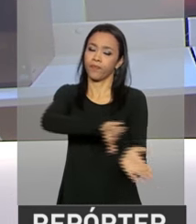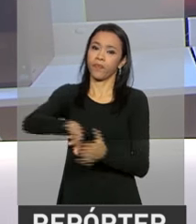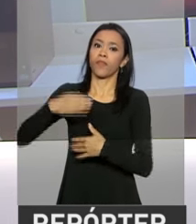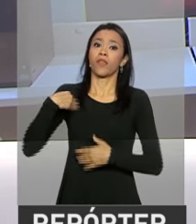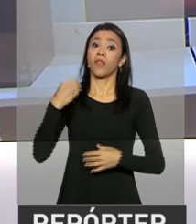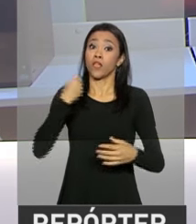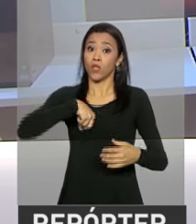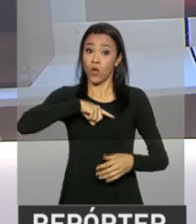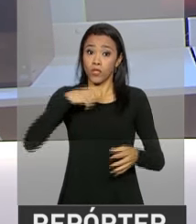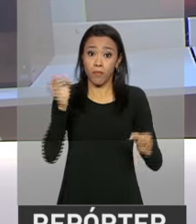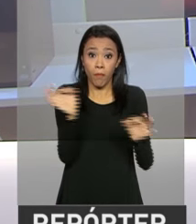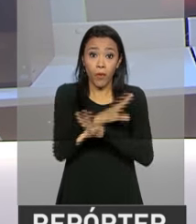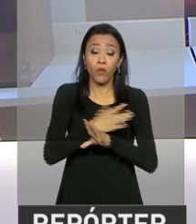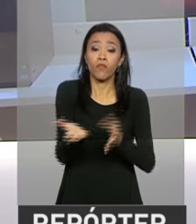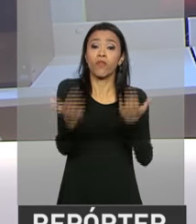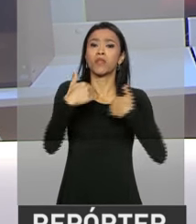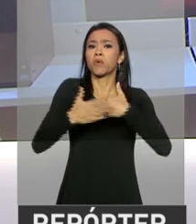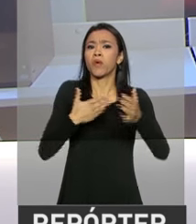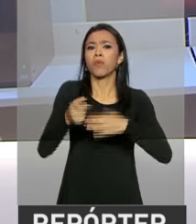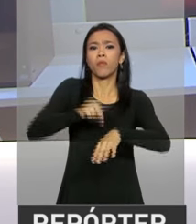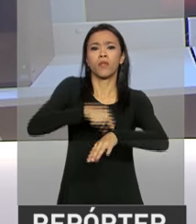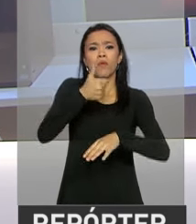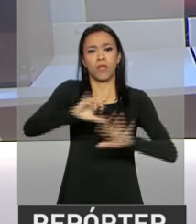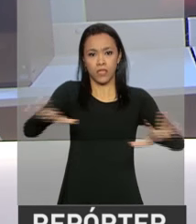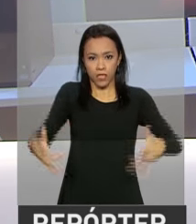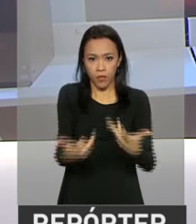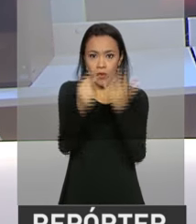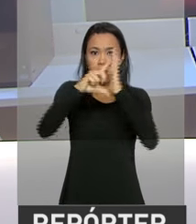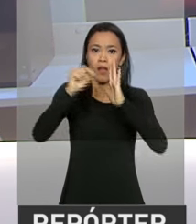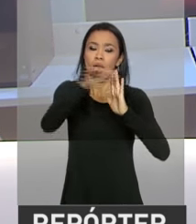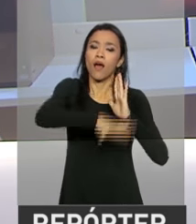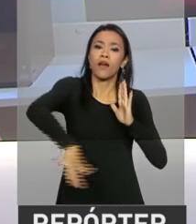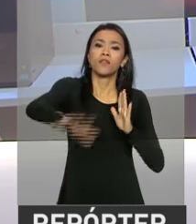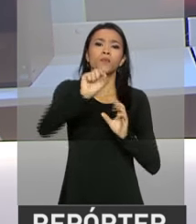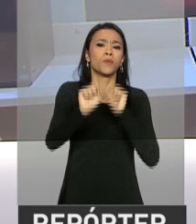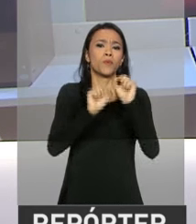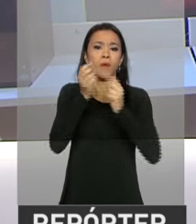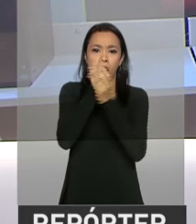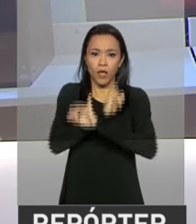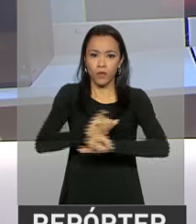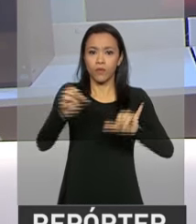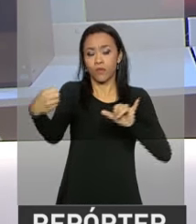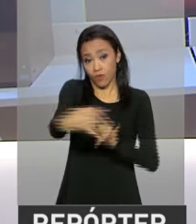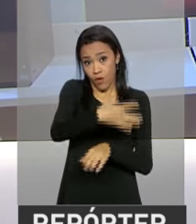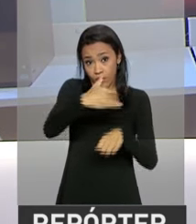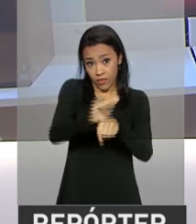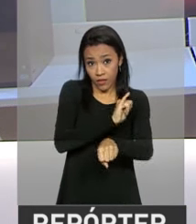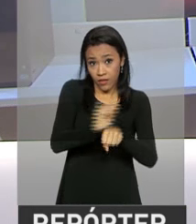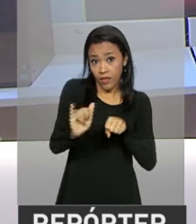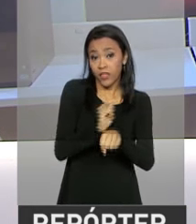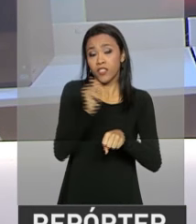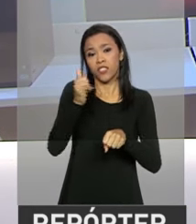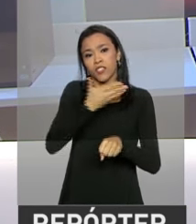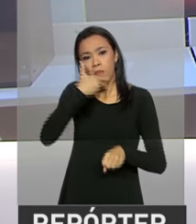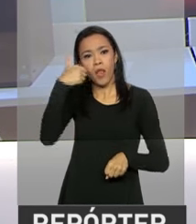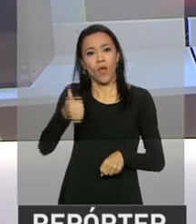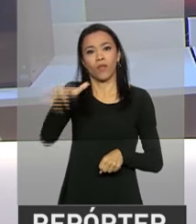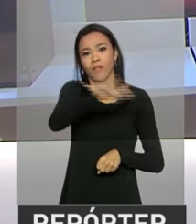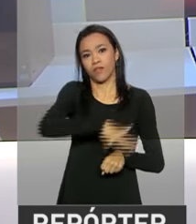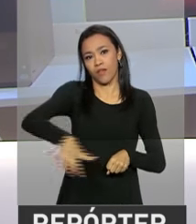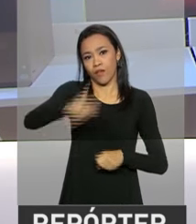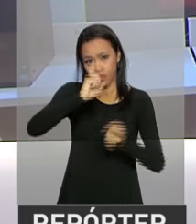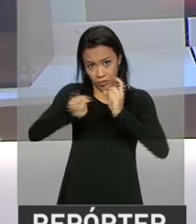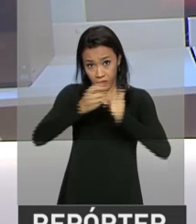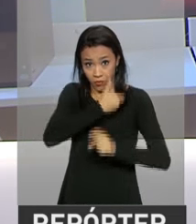nós ficamos por aqui. Podemos voltar a qualquer momento com a cerimônia no Palácio Planalto de anúncio das novas ações de melhoria da saúde pública ou na